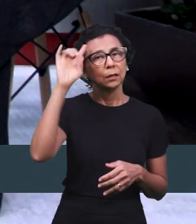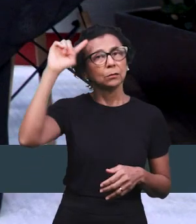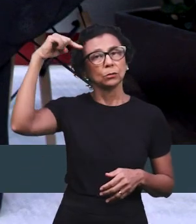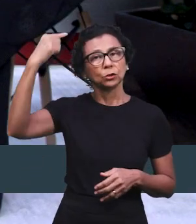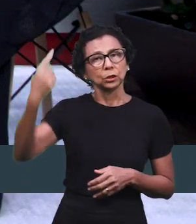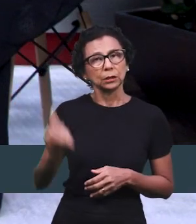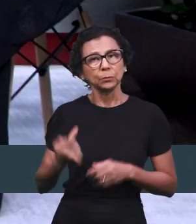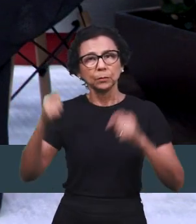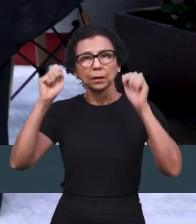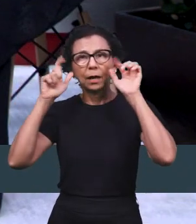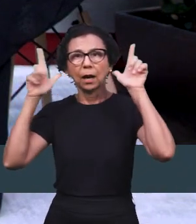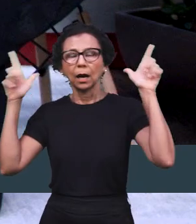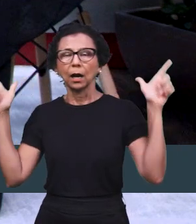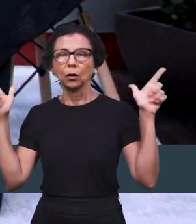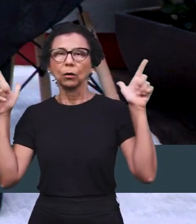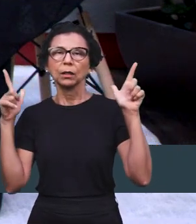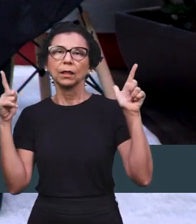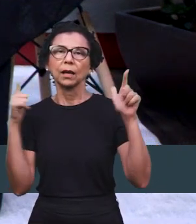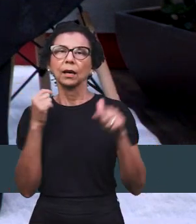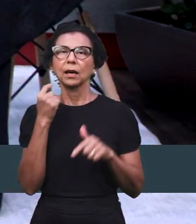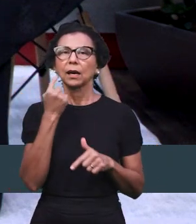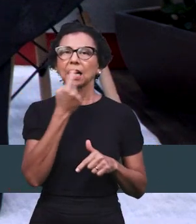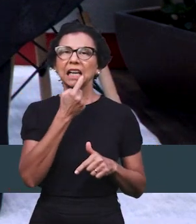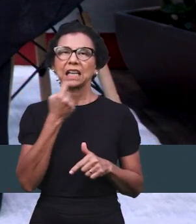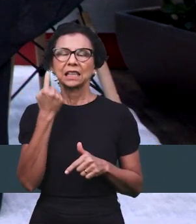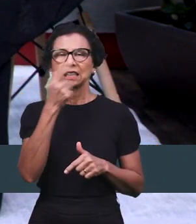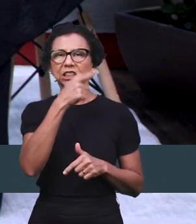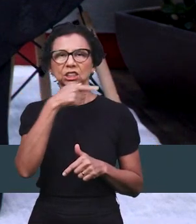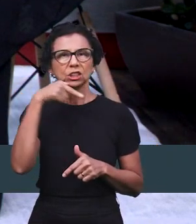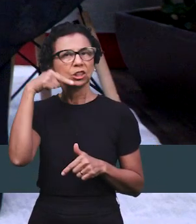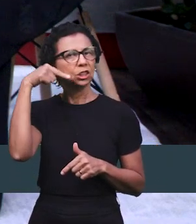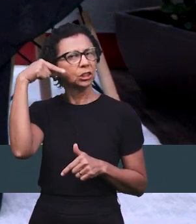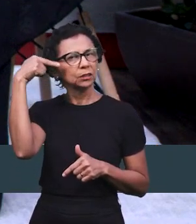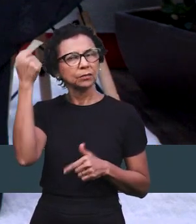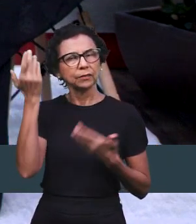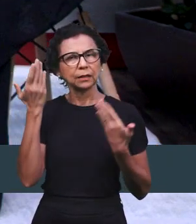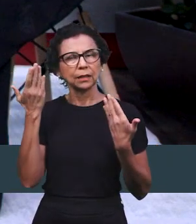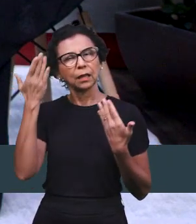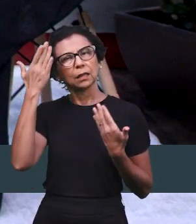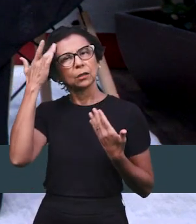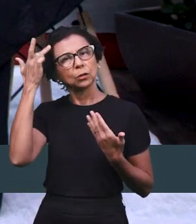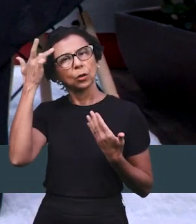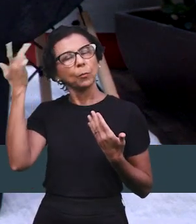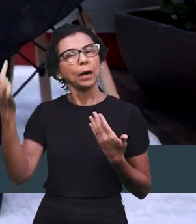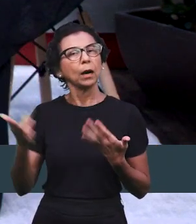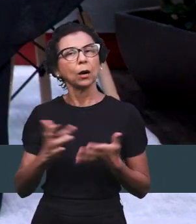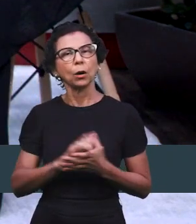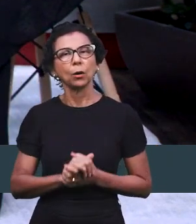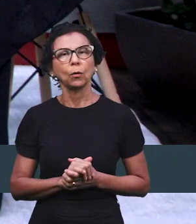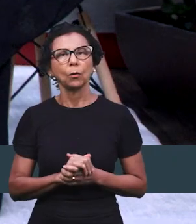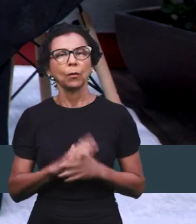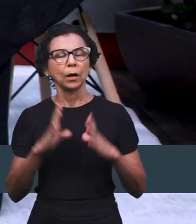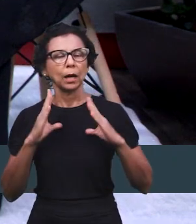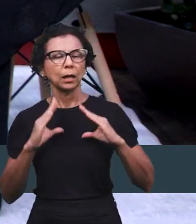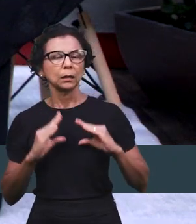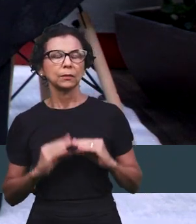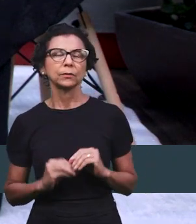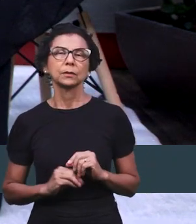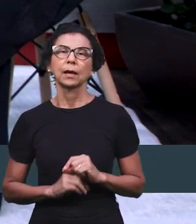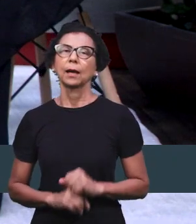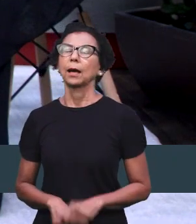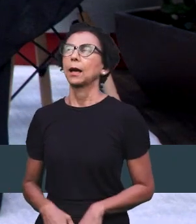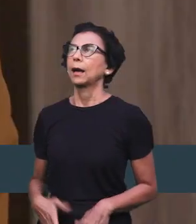Por isso que é tão necessário respirar. Como que eu faço isso se eu não quero tirar de jeito nenhum? Começa